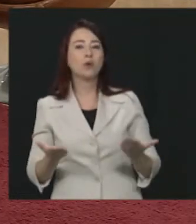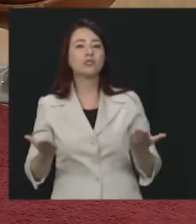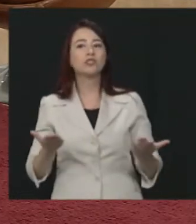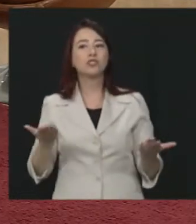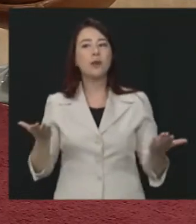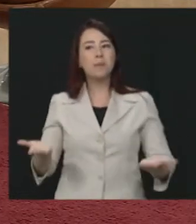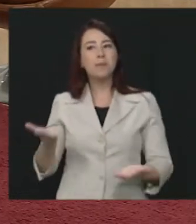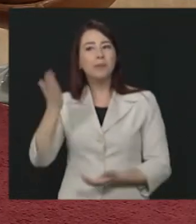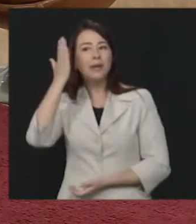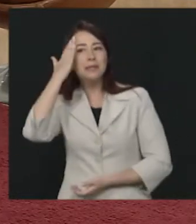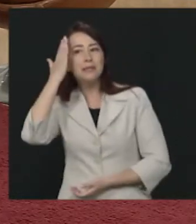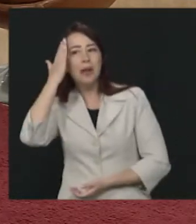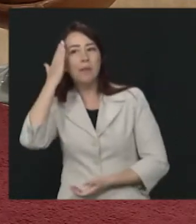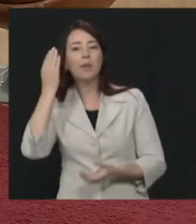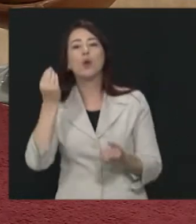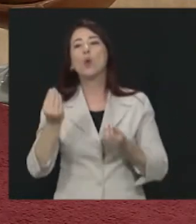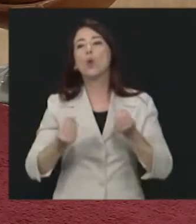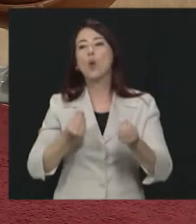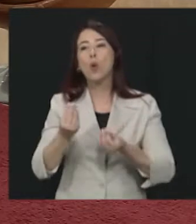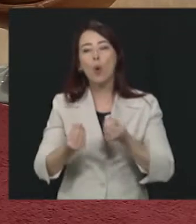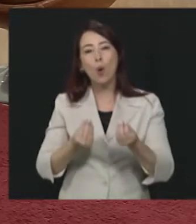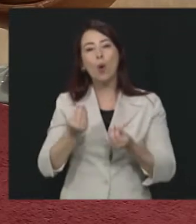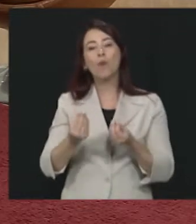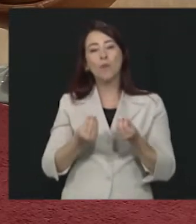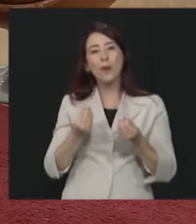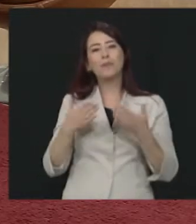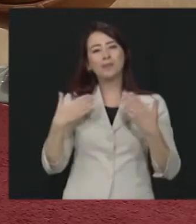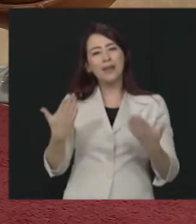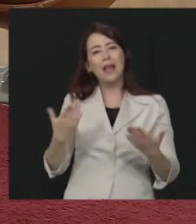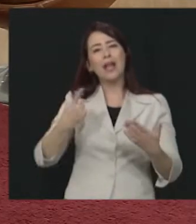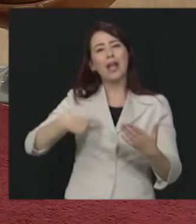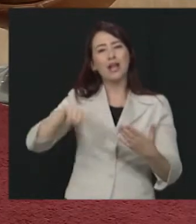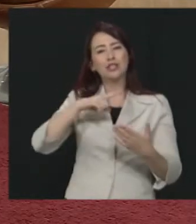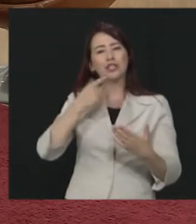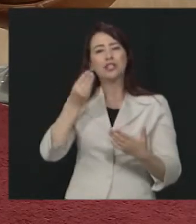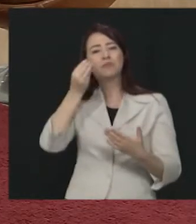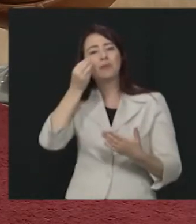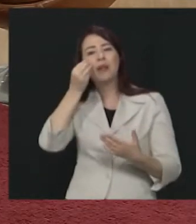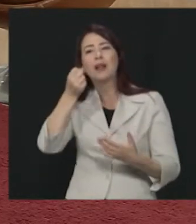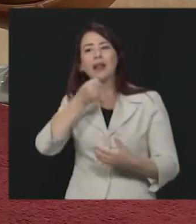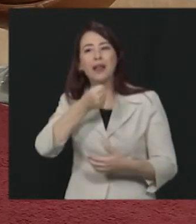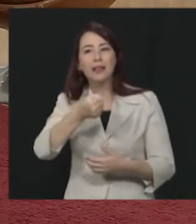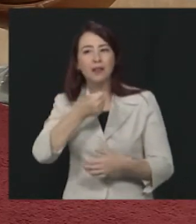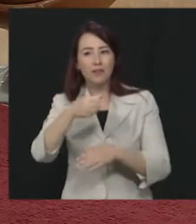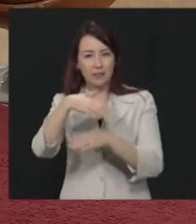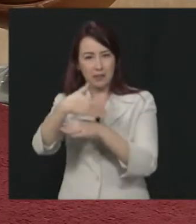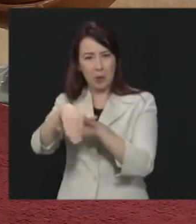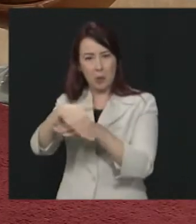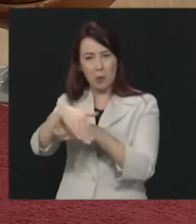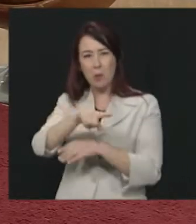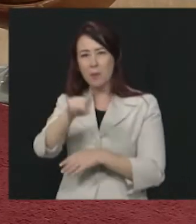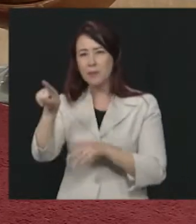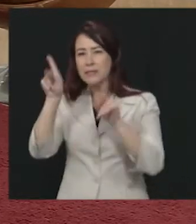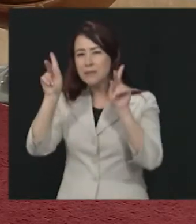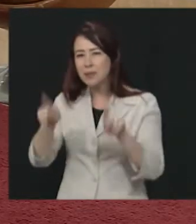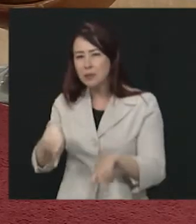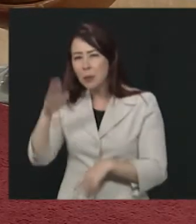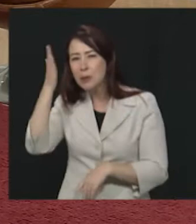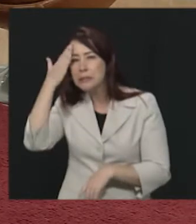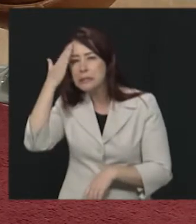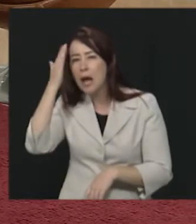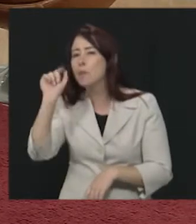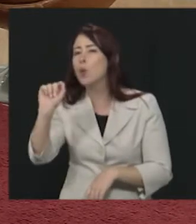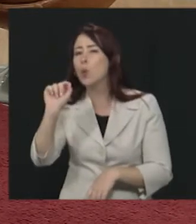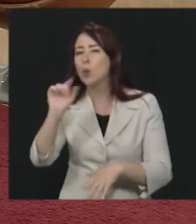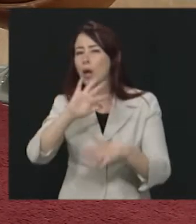para saber como anda aí essa questão, a gente foi às ruas saber se as pessoas sabem o que é Libras e o que elas acham sobre a língua